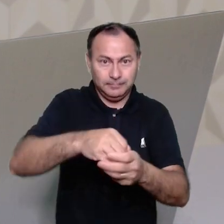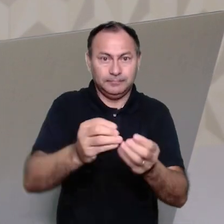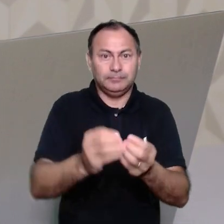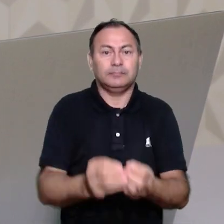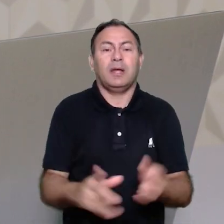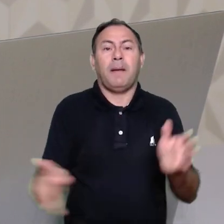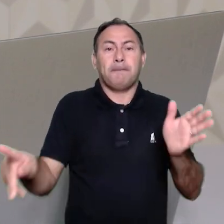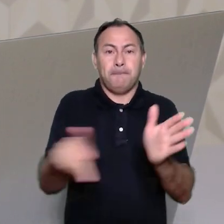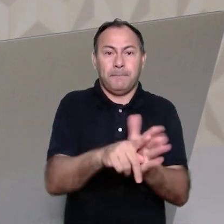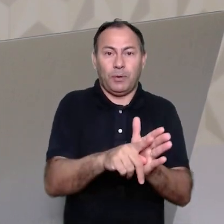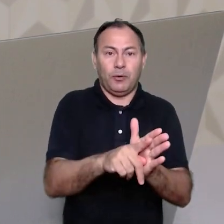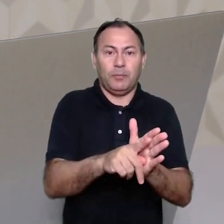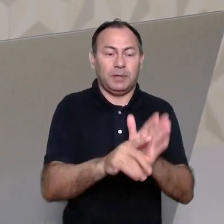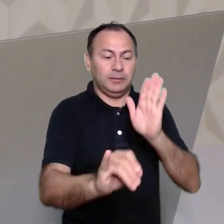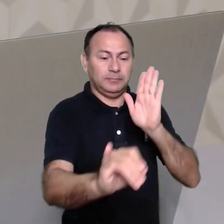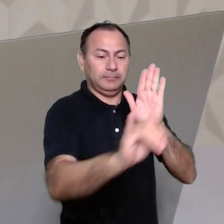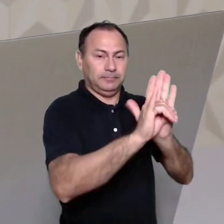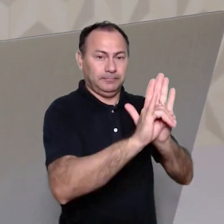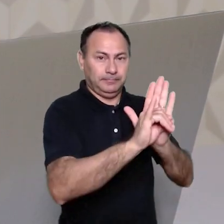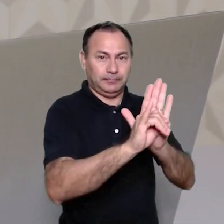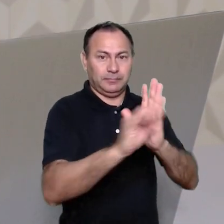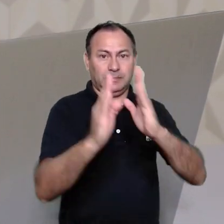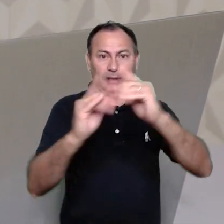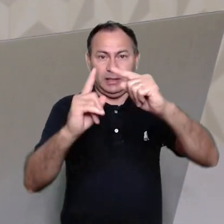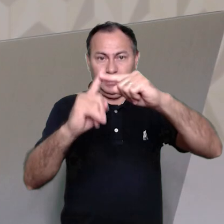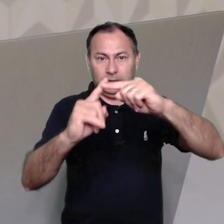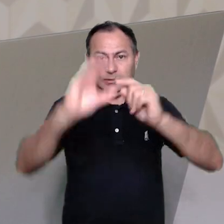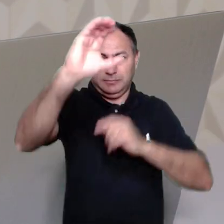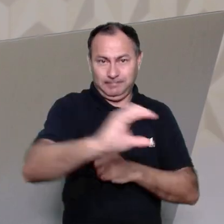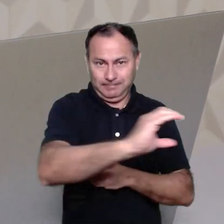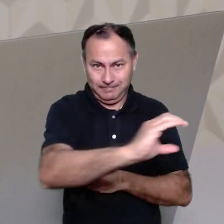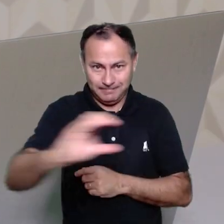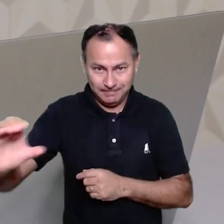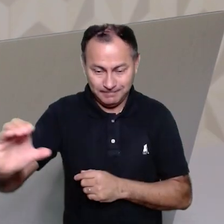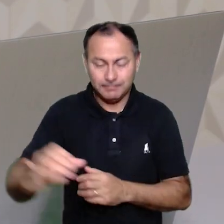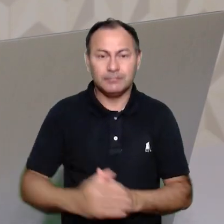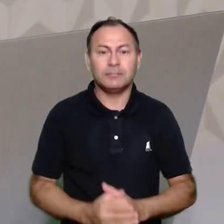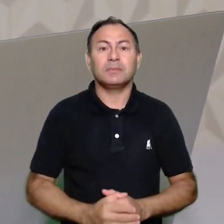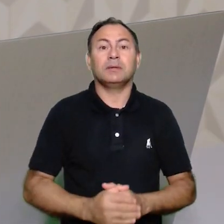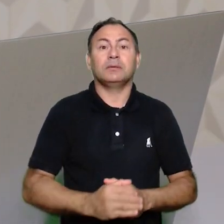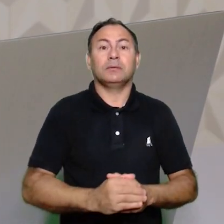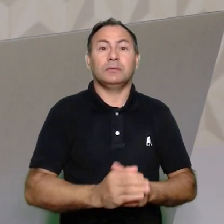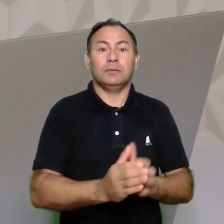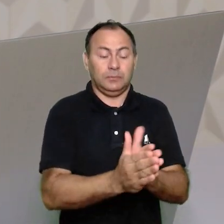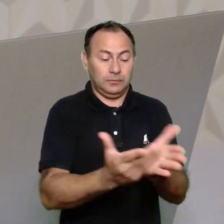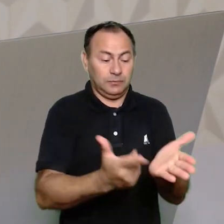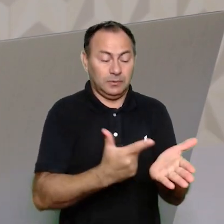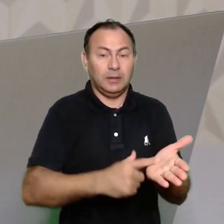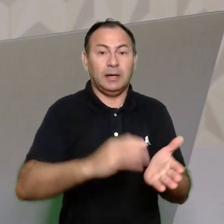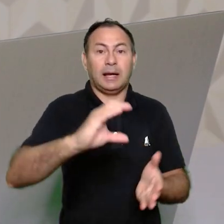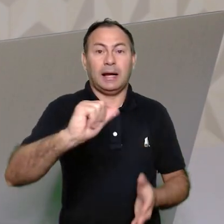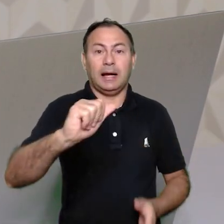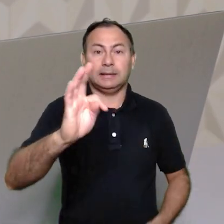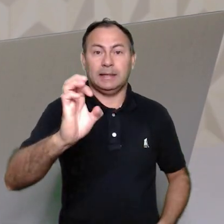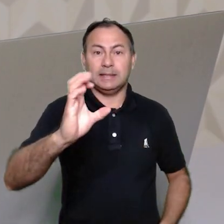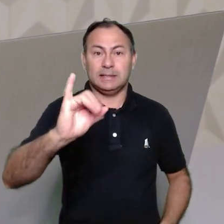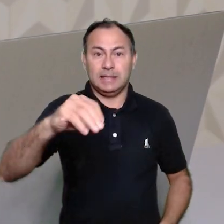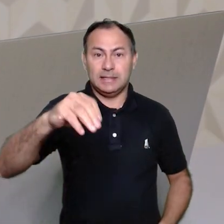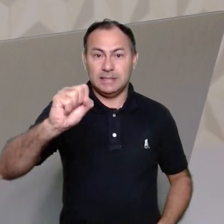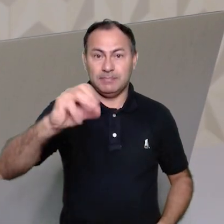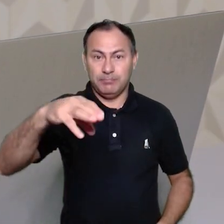constituem a própria identidade da Igreja Católica. No Catecismo e na Lumen Gentium,